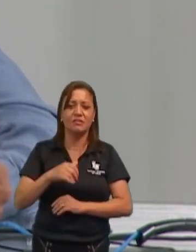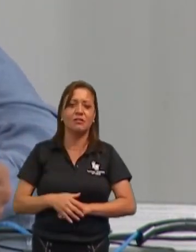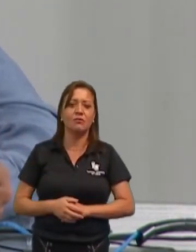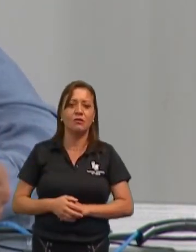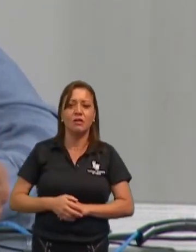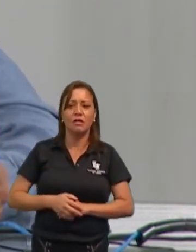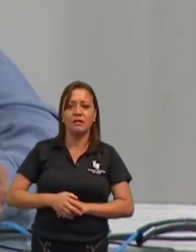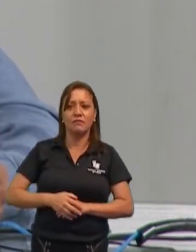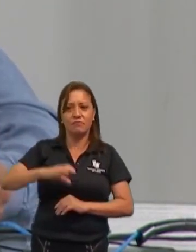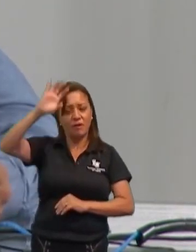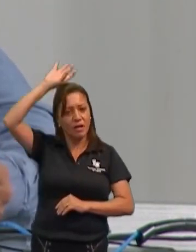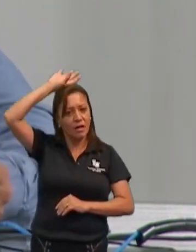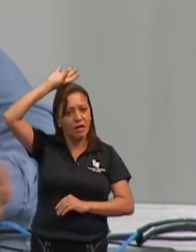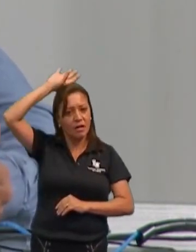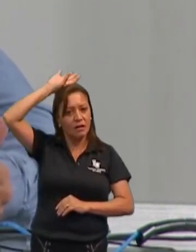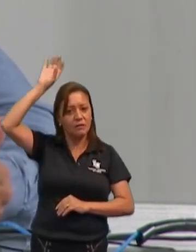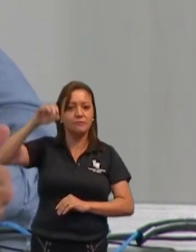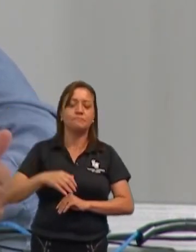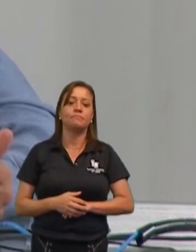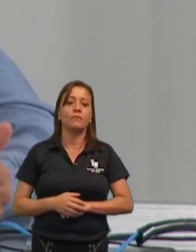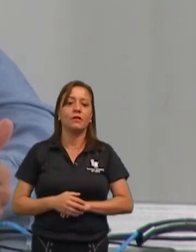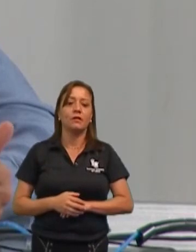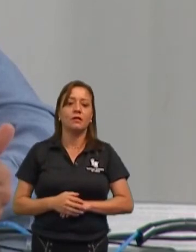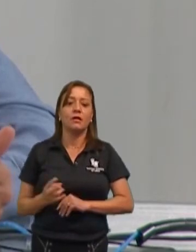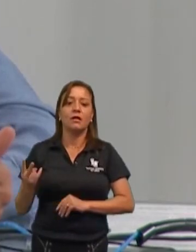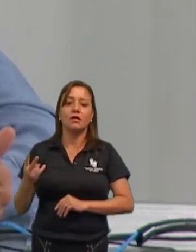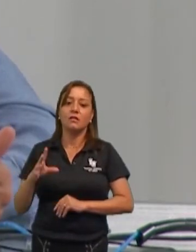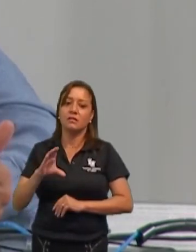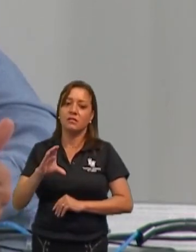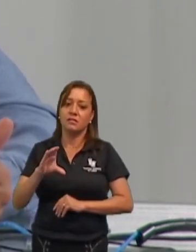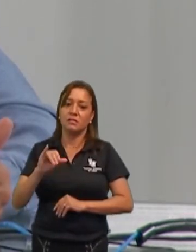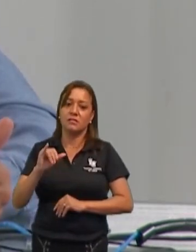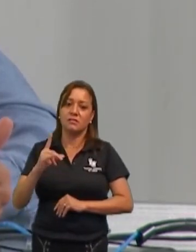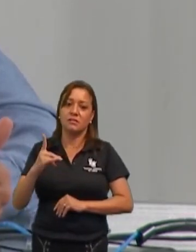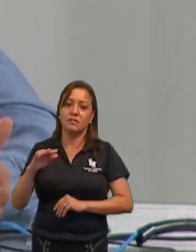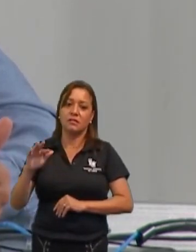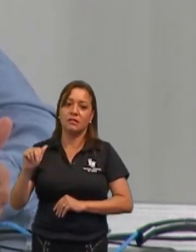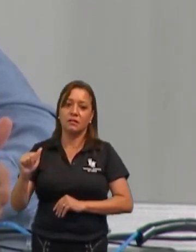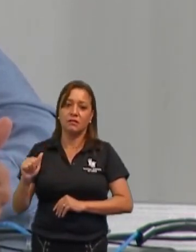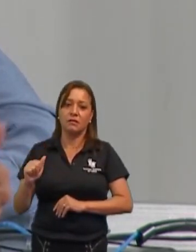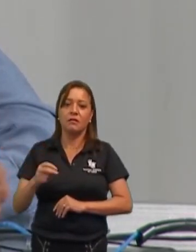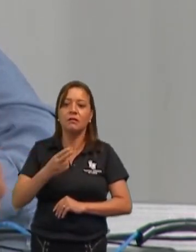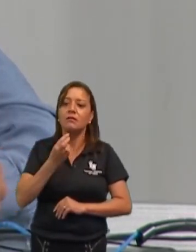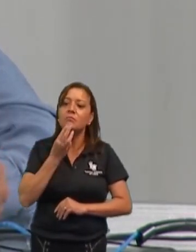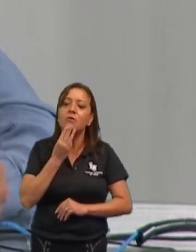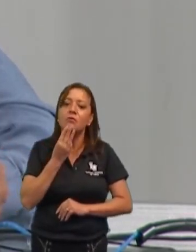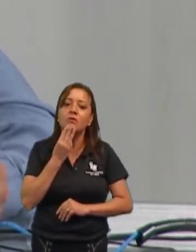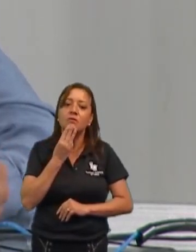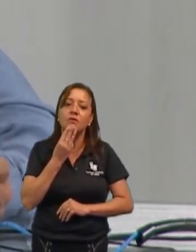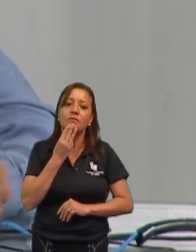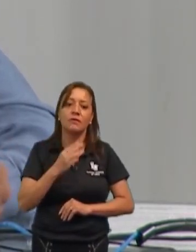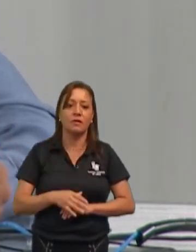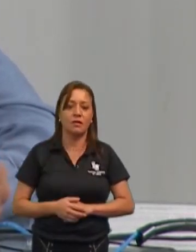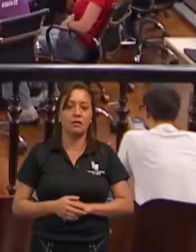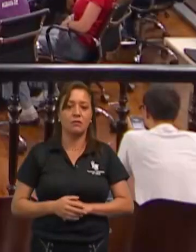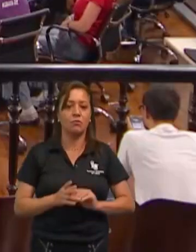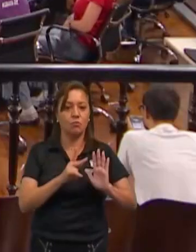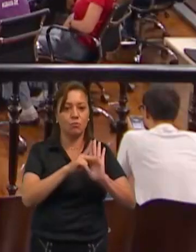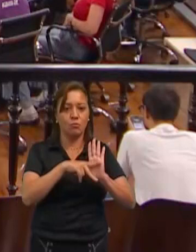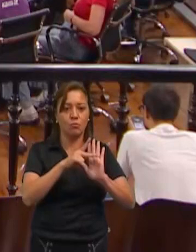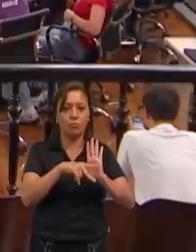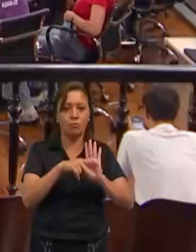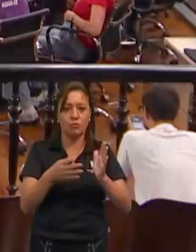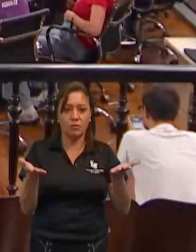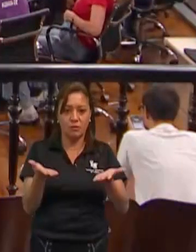Oliveira usaram da palavra vereadores. Cida Oliveira e Maurício Delgado. O projeto está